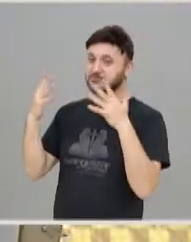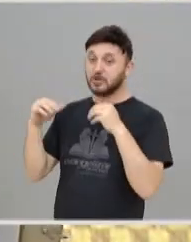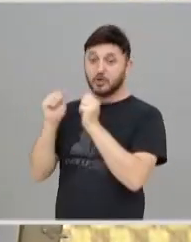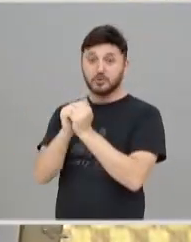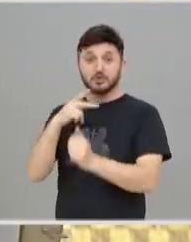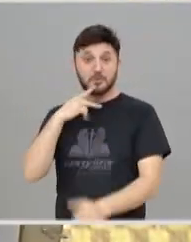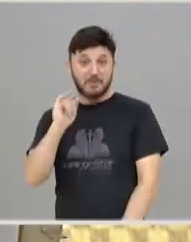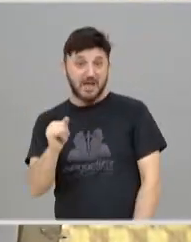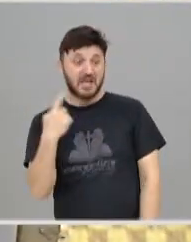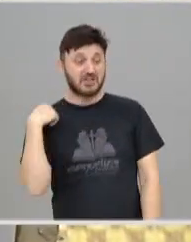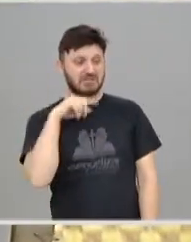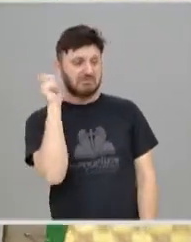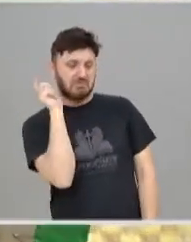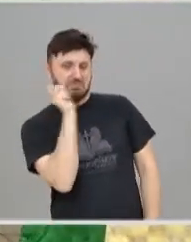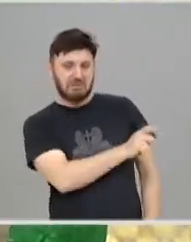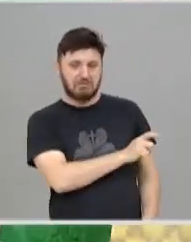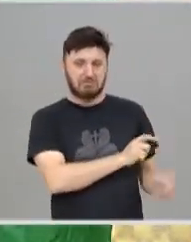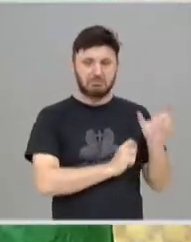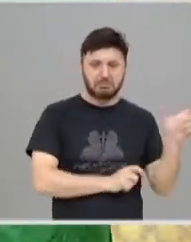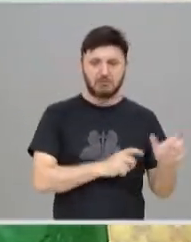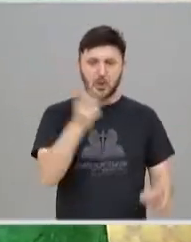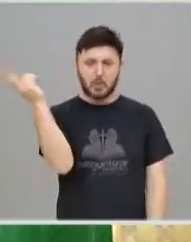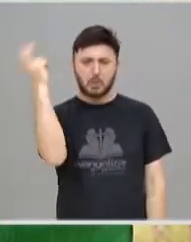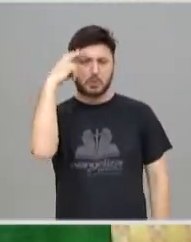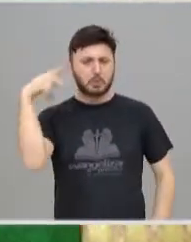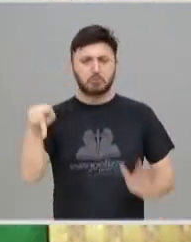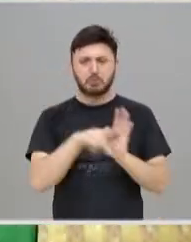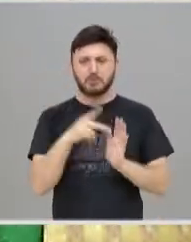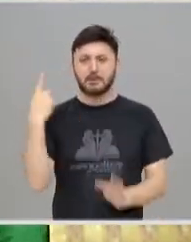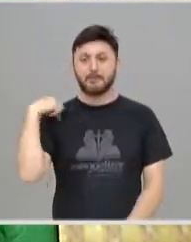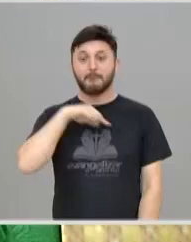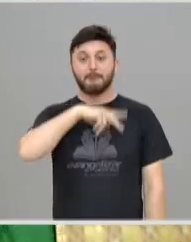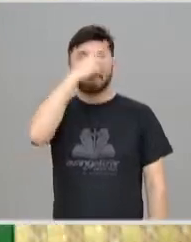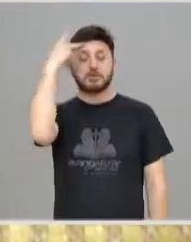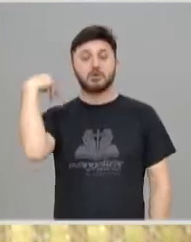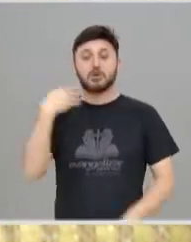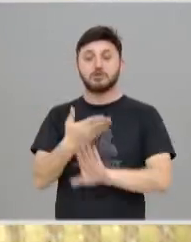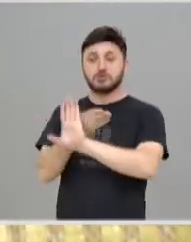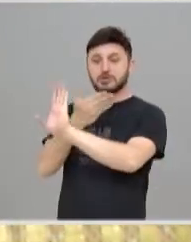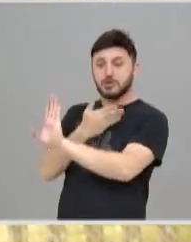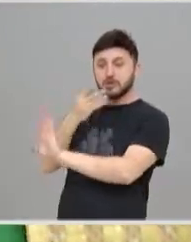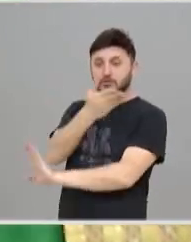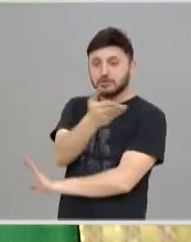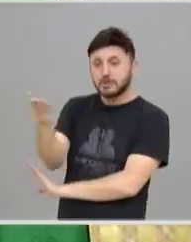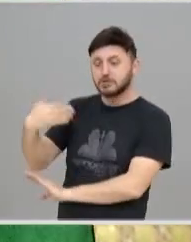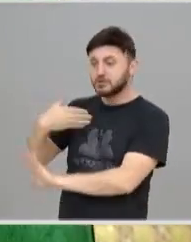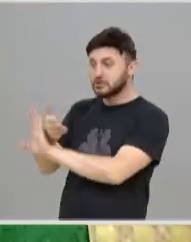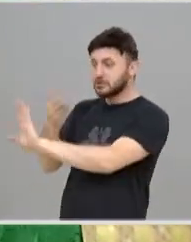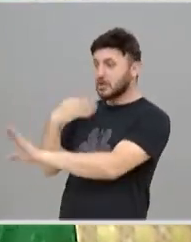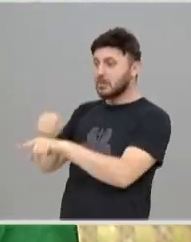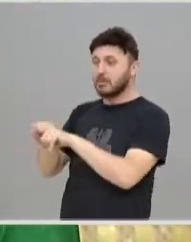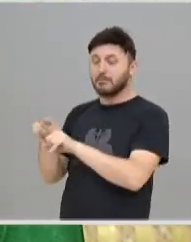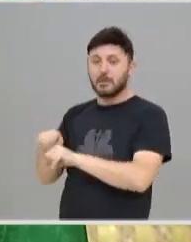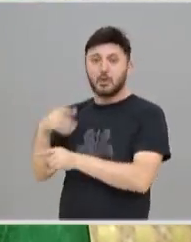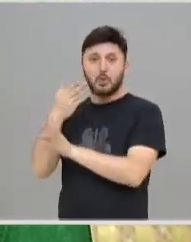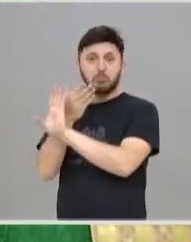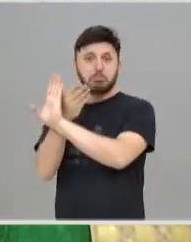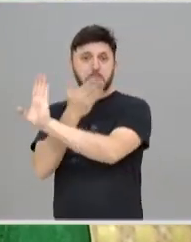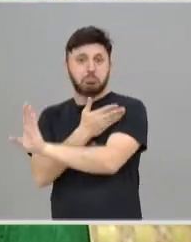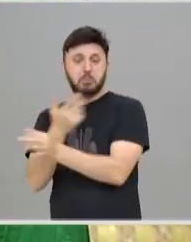pai, eu não sei, é uma cultura. A pessoa fica mais distante, você fica distante, o outro lado também.